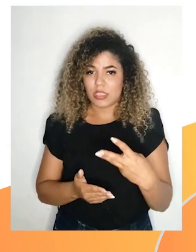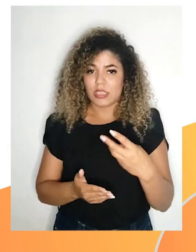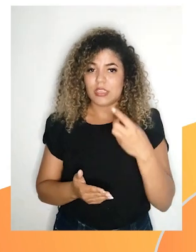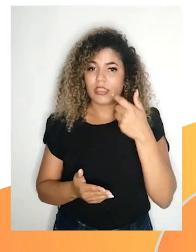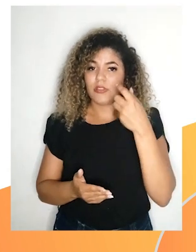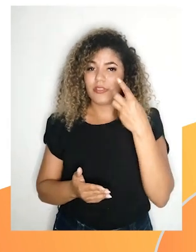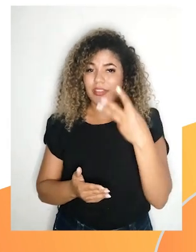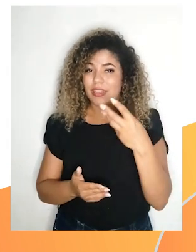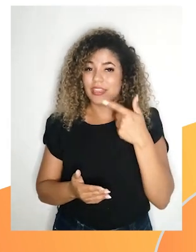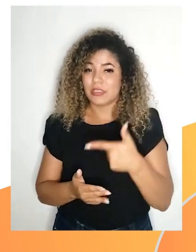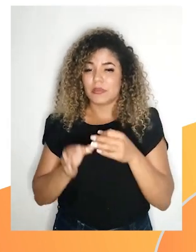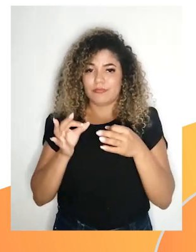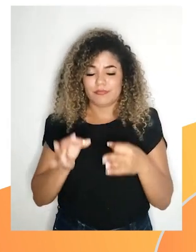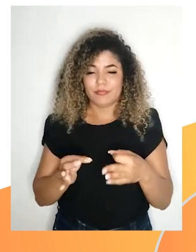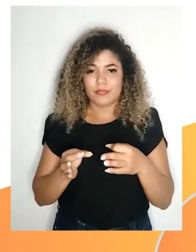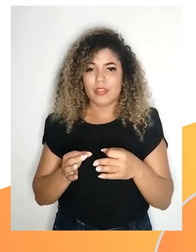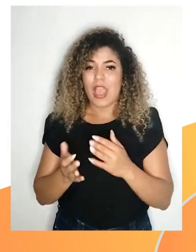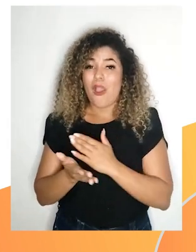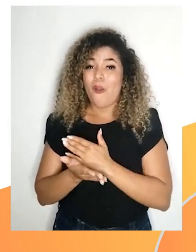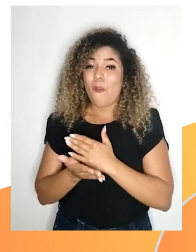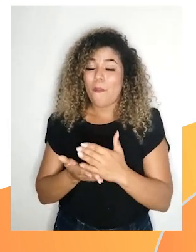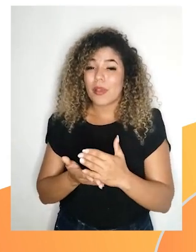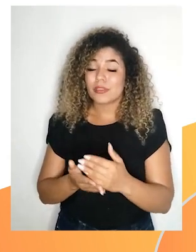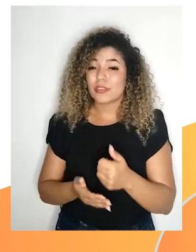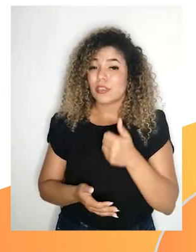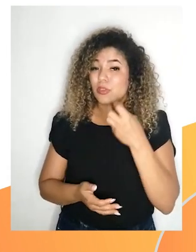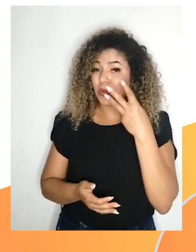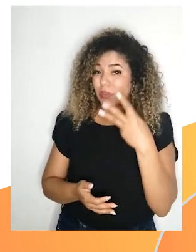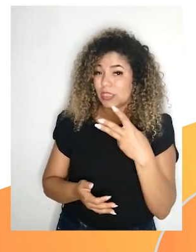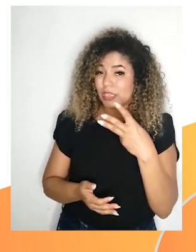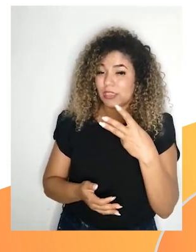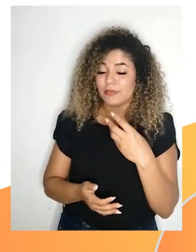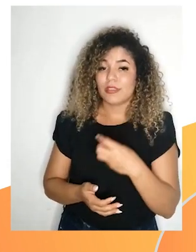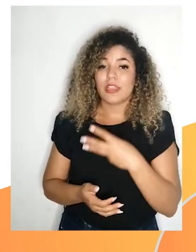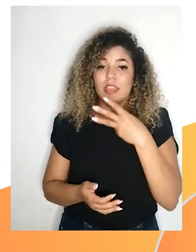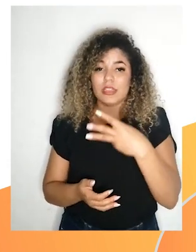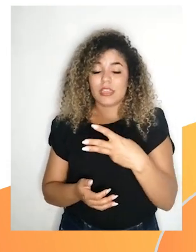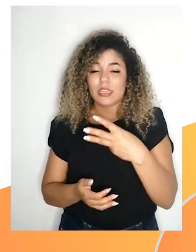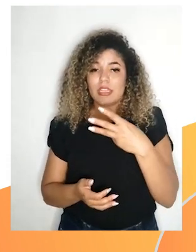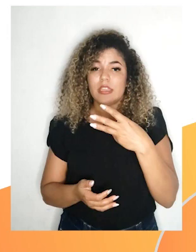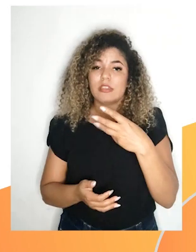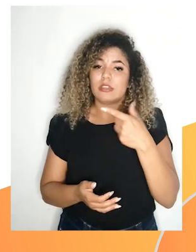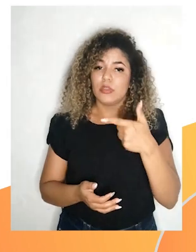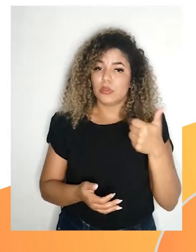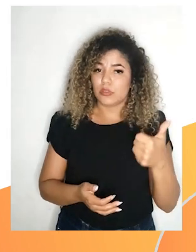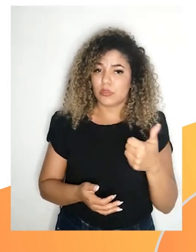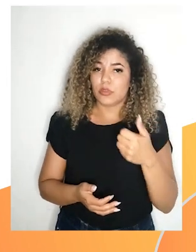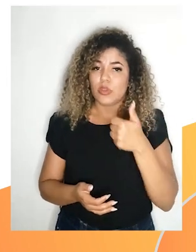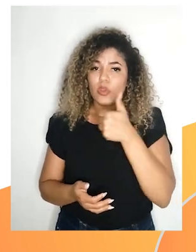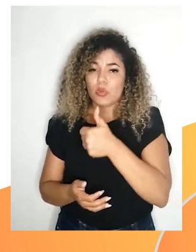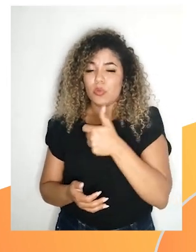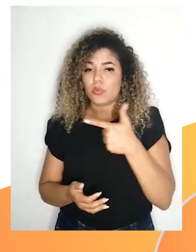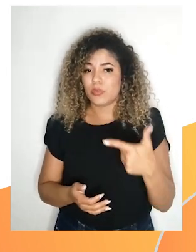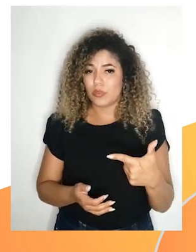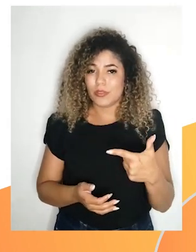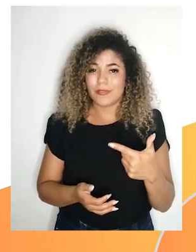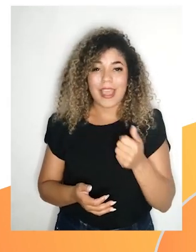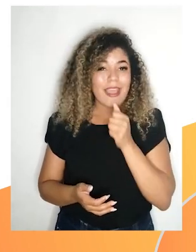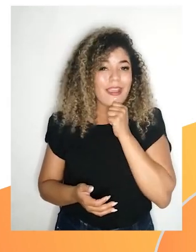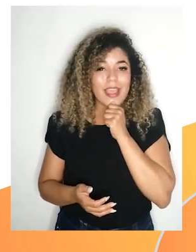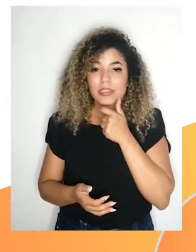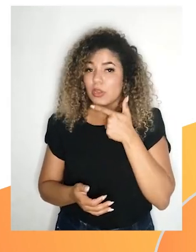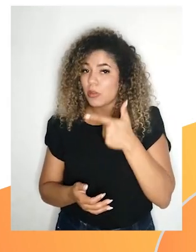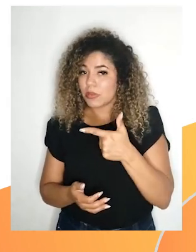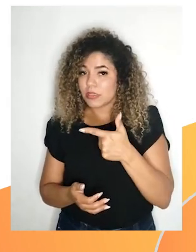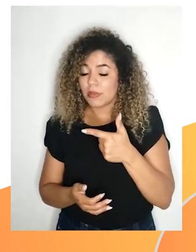3, 2, certinho. Começando com o número 3, eu tenho 3, né, 2, 1 e 1, 2. Então eu não comecei ainda com o